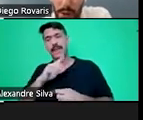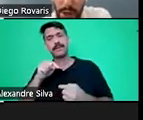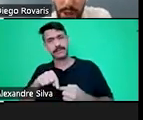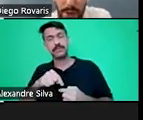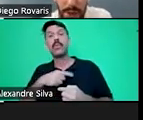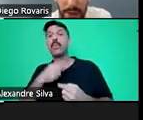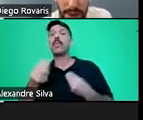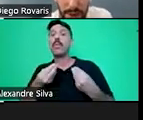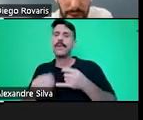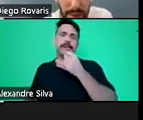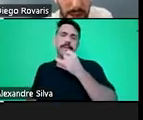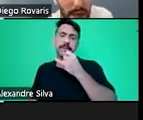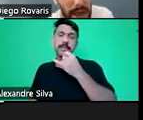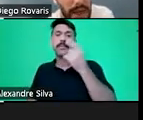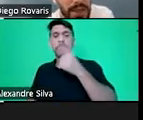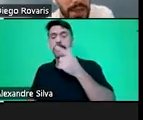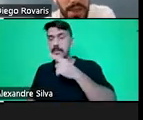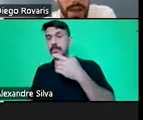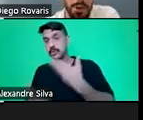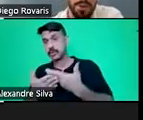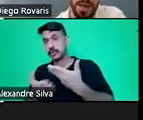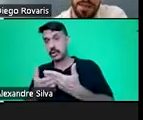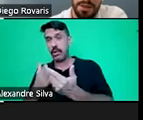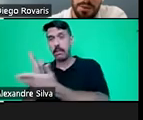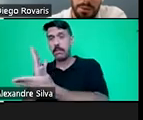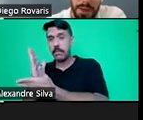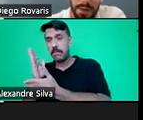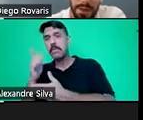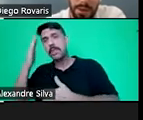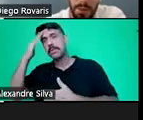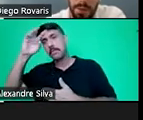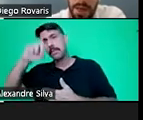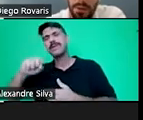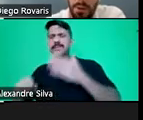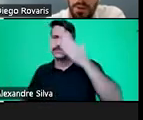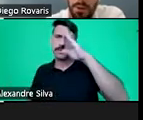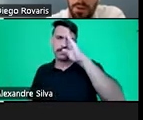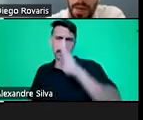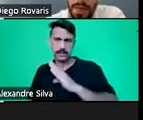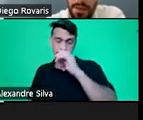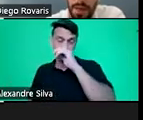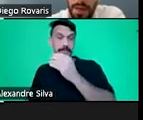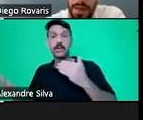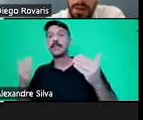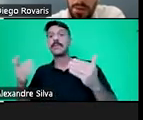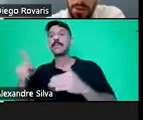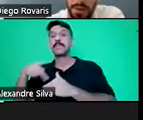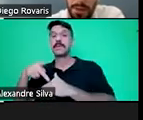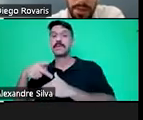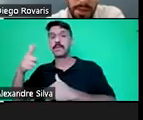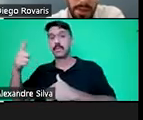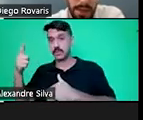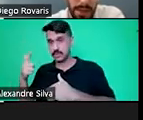como o rendimento educacional. A gente sabe que o Brasil, comparado com os outros países